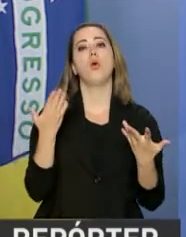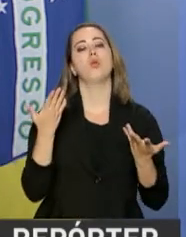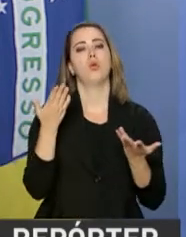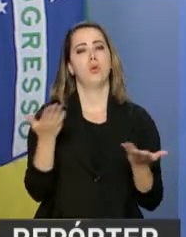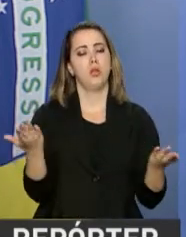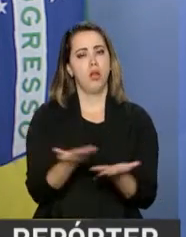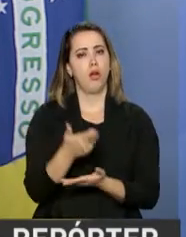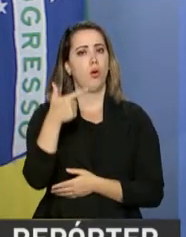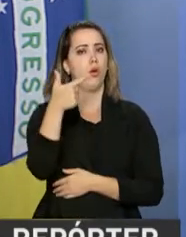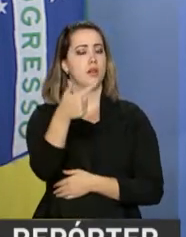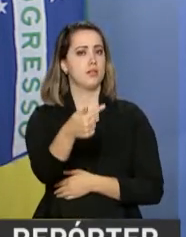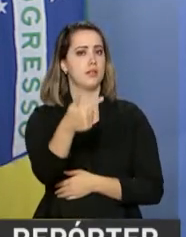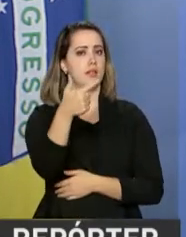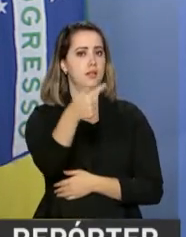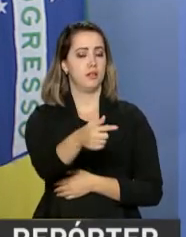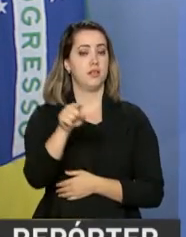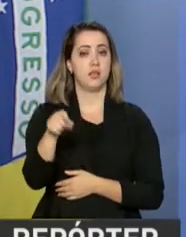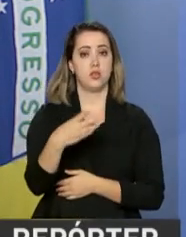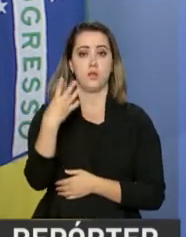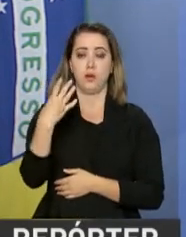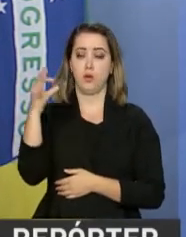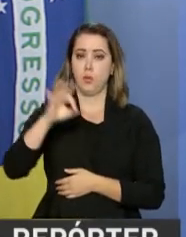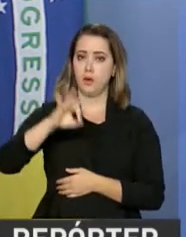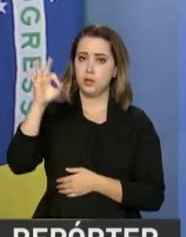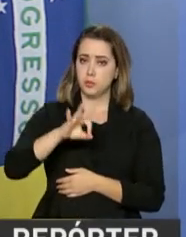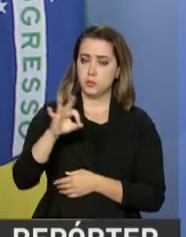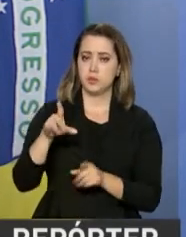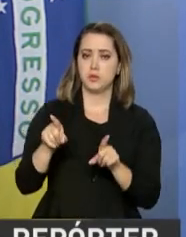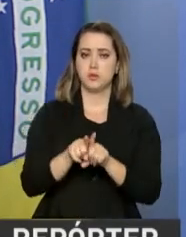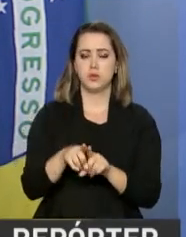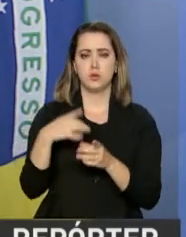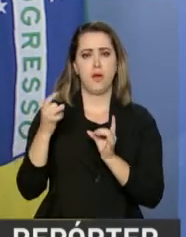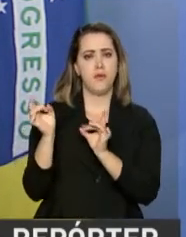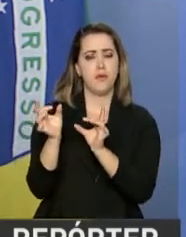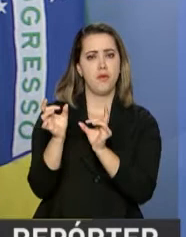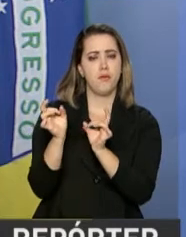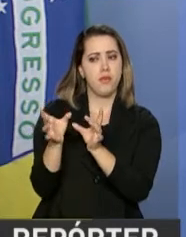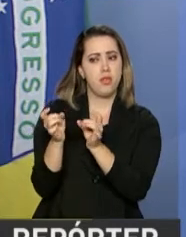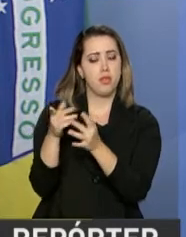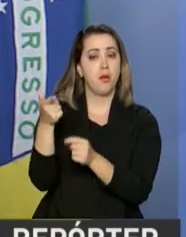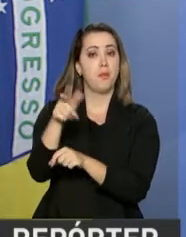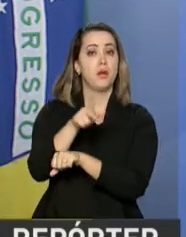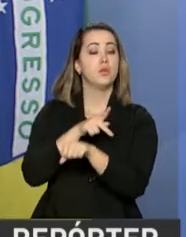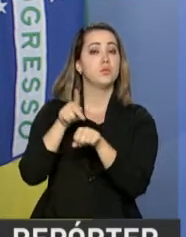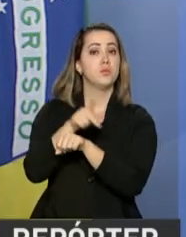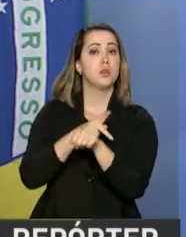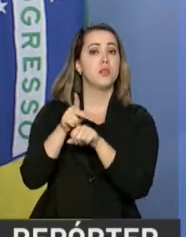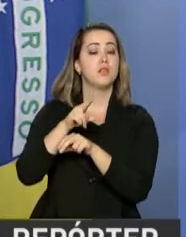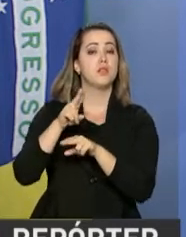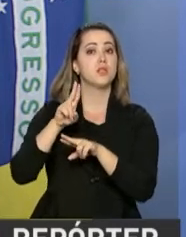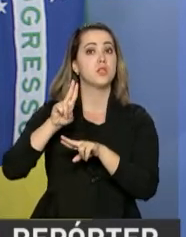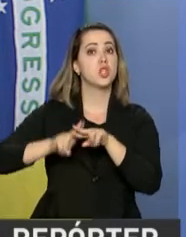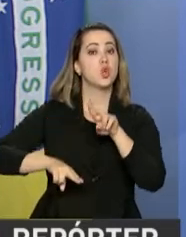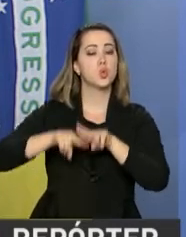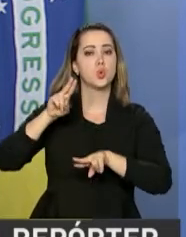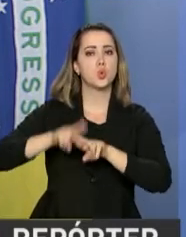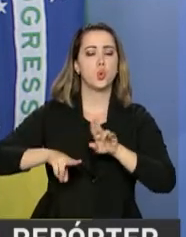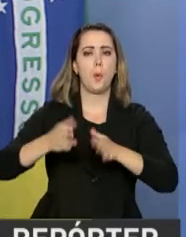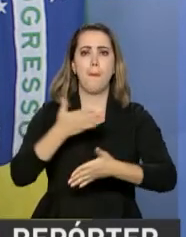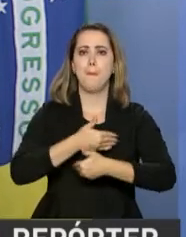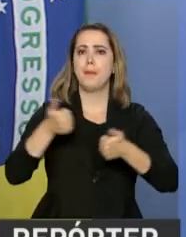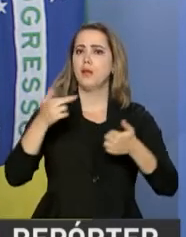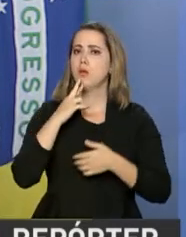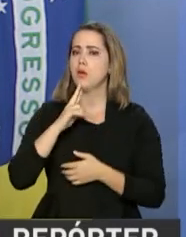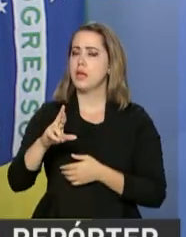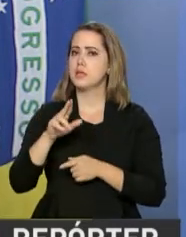por cento da área do comércio exterior o brasil teve em junho o melhor resultado para o mês da série histórica